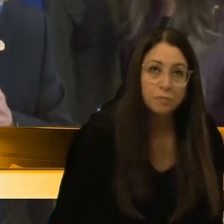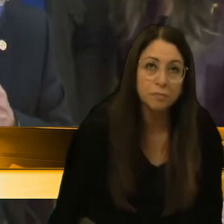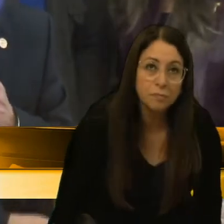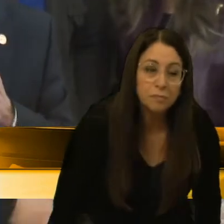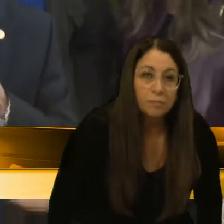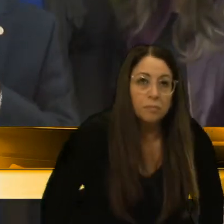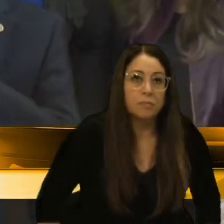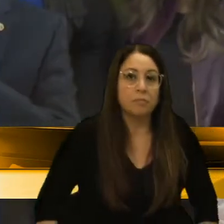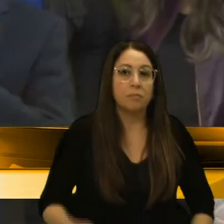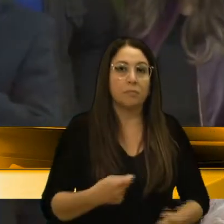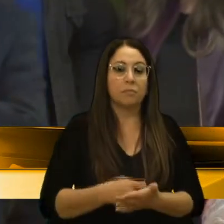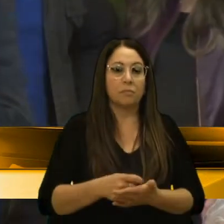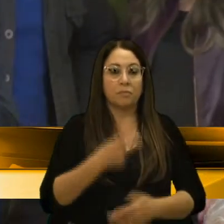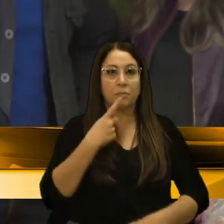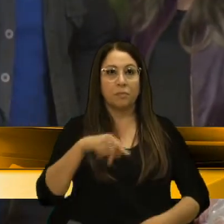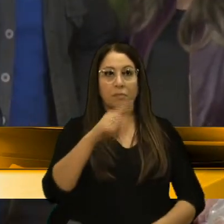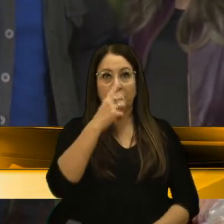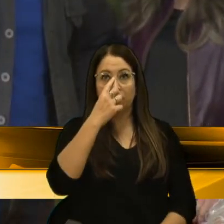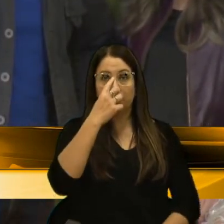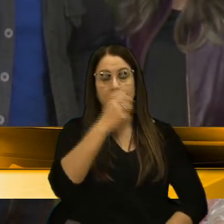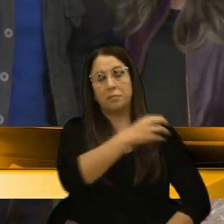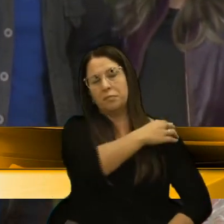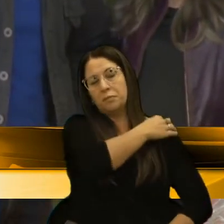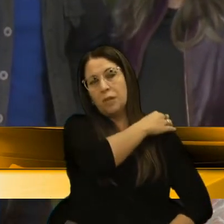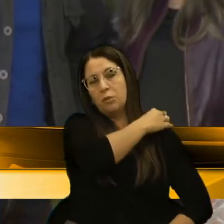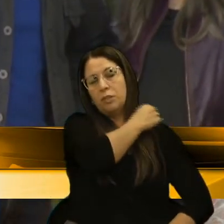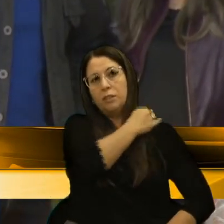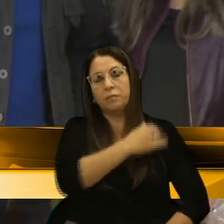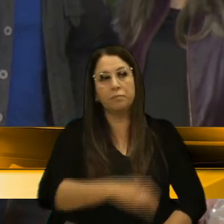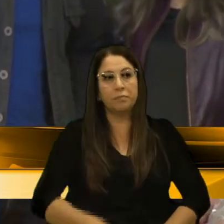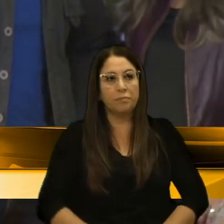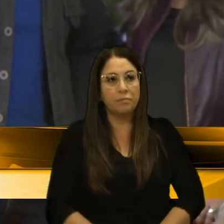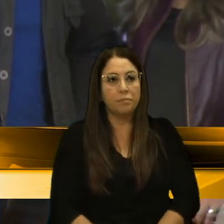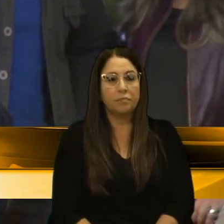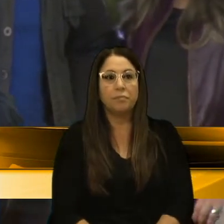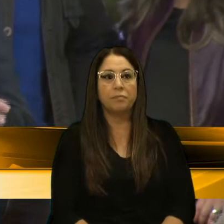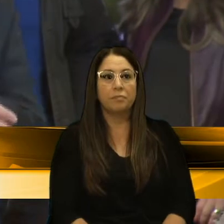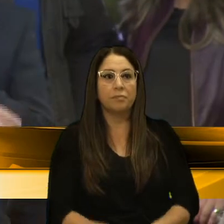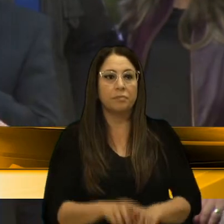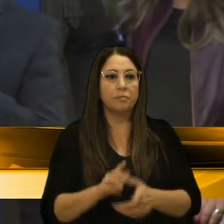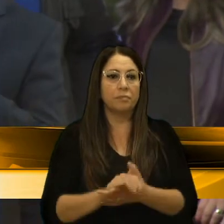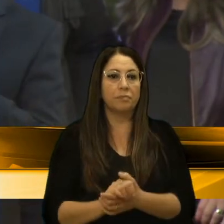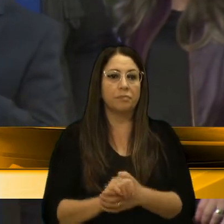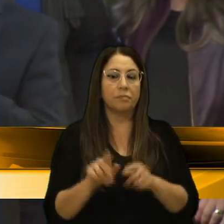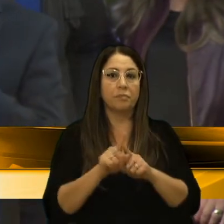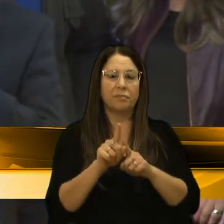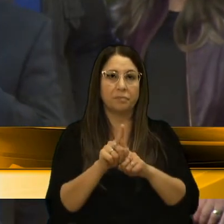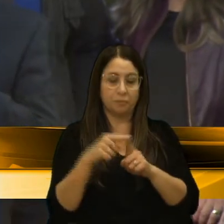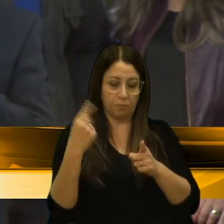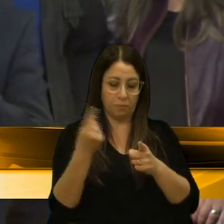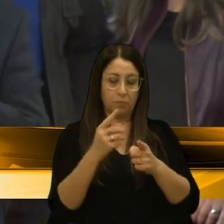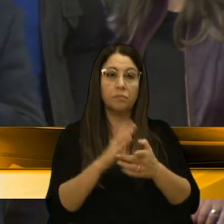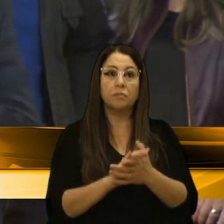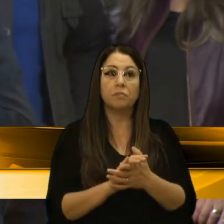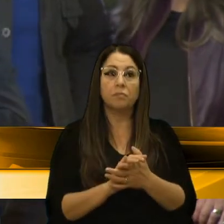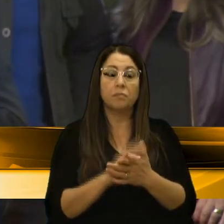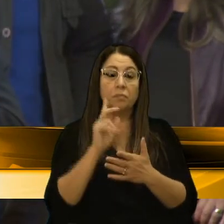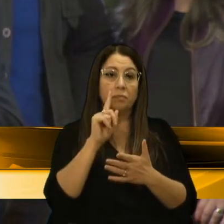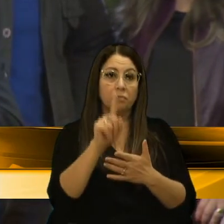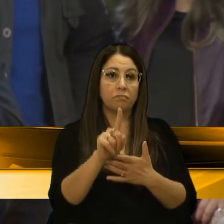com o maestro, dizendo o seguinte, a nossa orquestra ela é composta por 30 músicos de Caxias e 20 vinham de